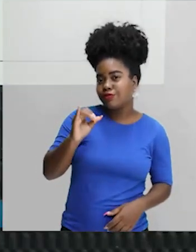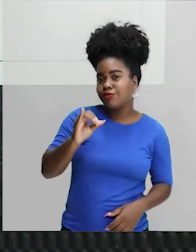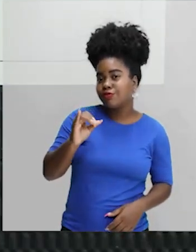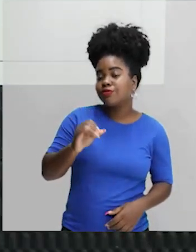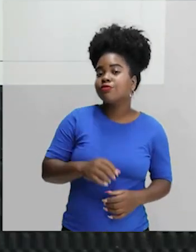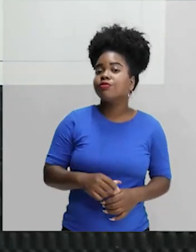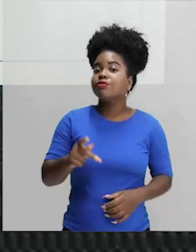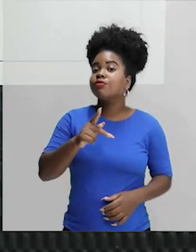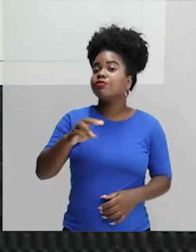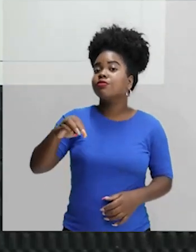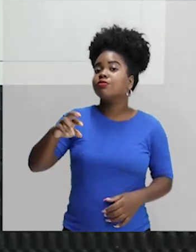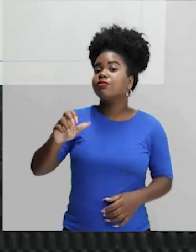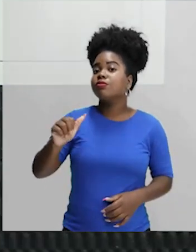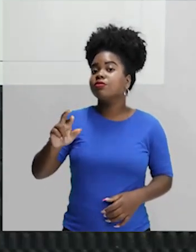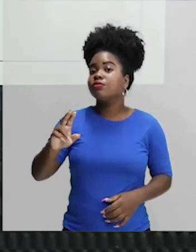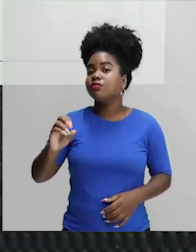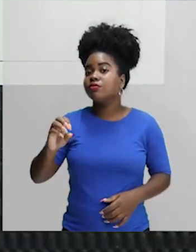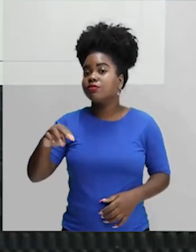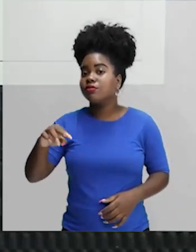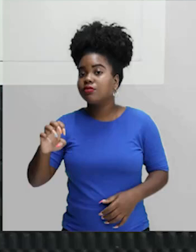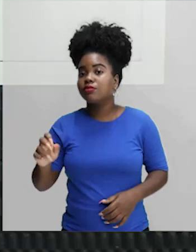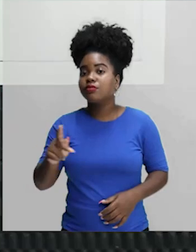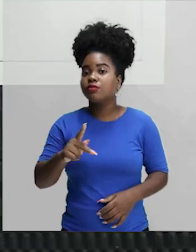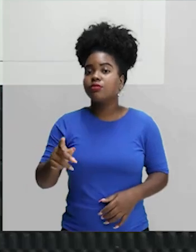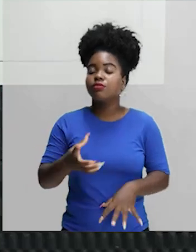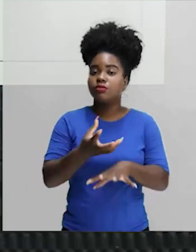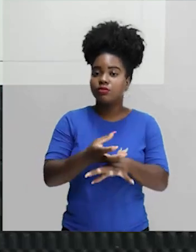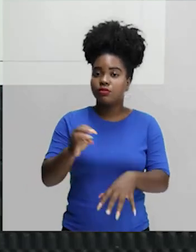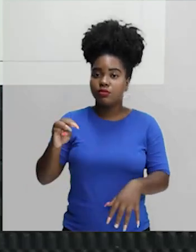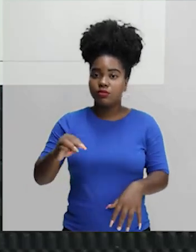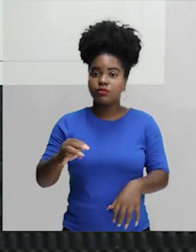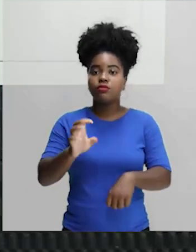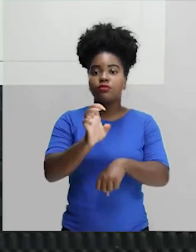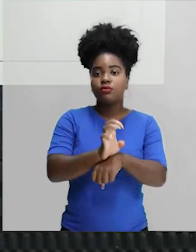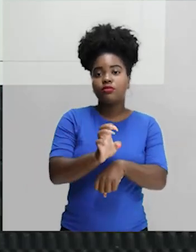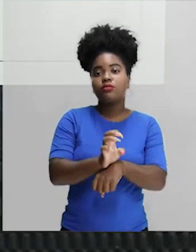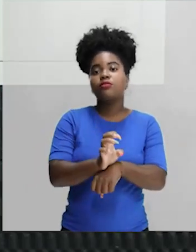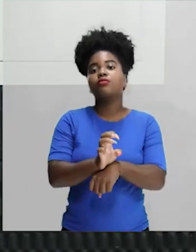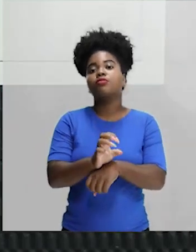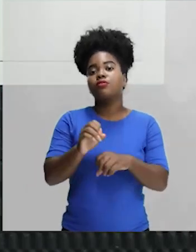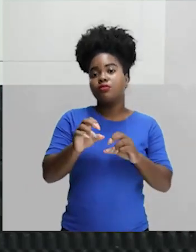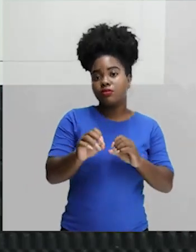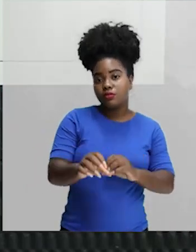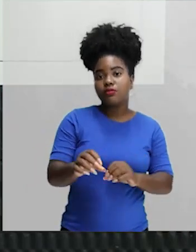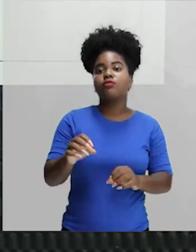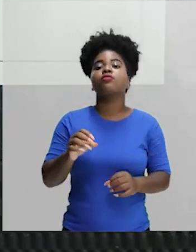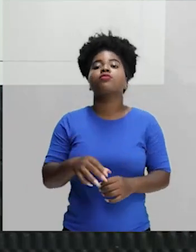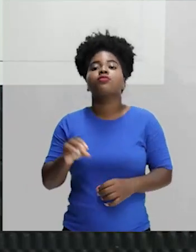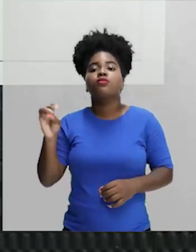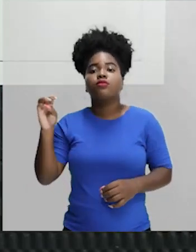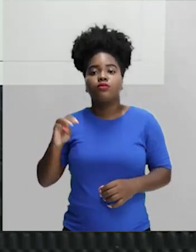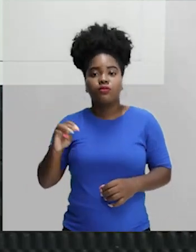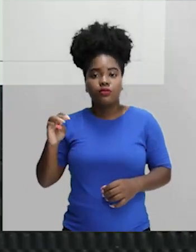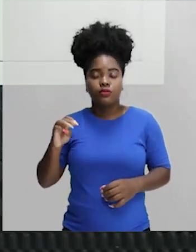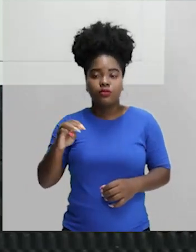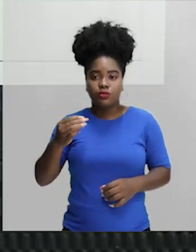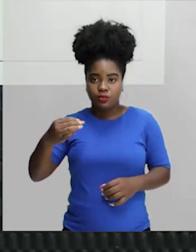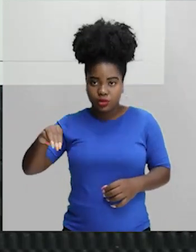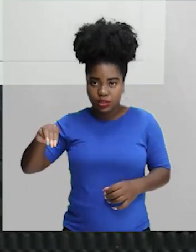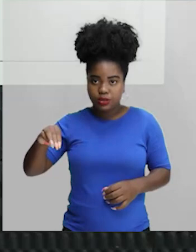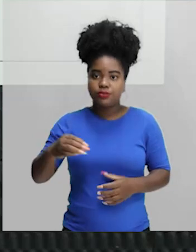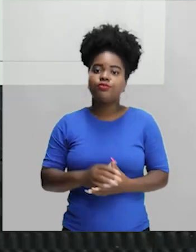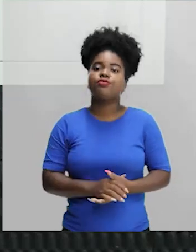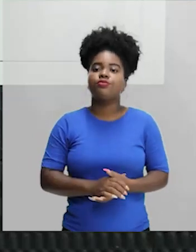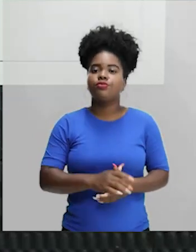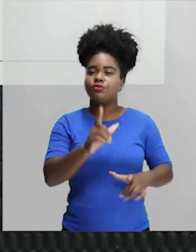turma, aqui é o professor Maroni Beckman, professor de matemática da Rede Estadual de Ensino do Maranhão. Mais uma vez aqui com vocês na TV Educação,